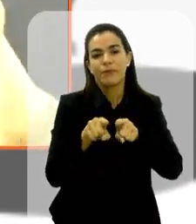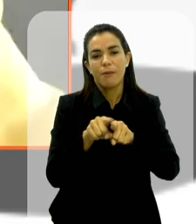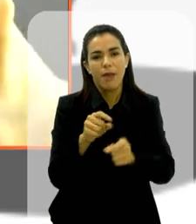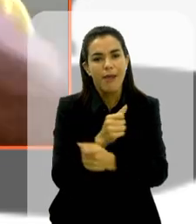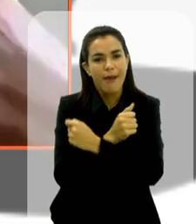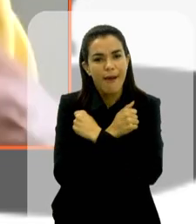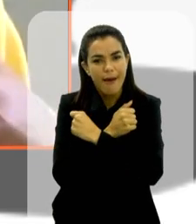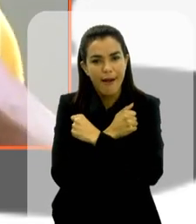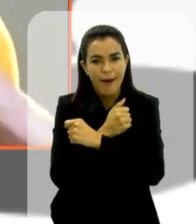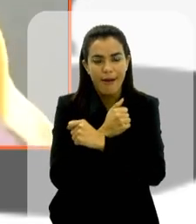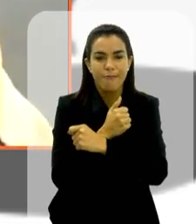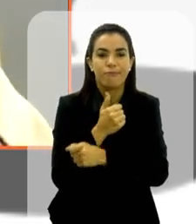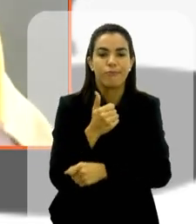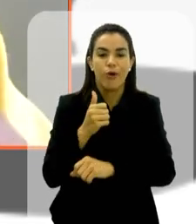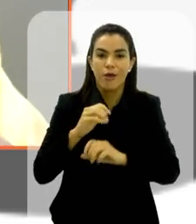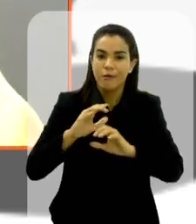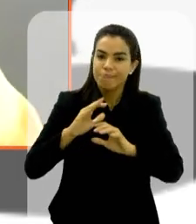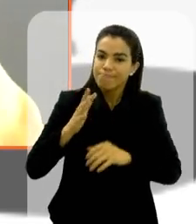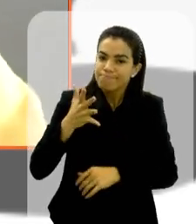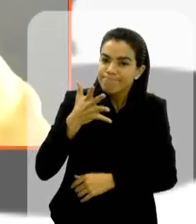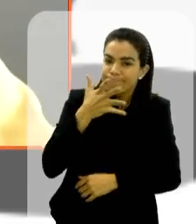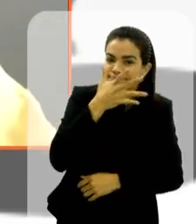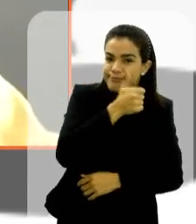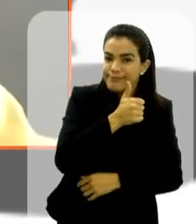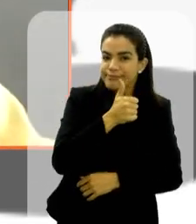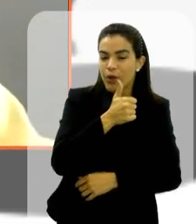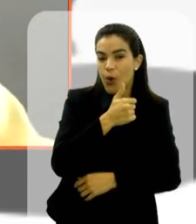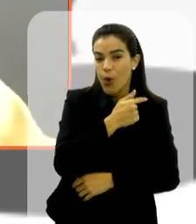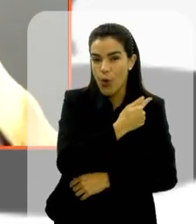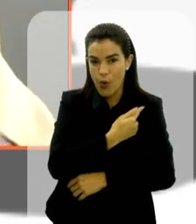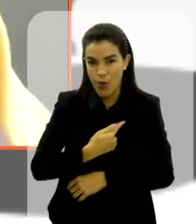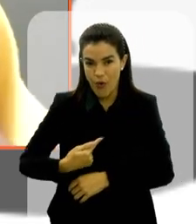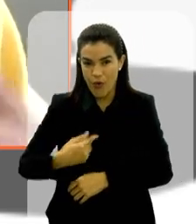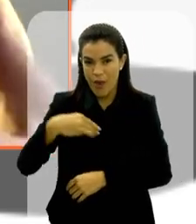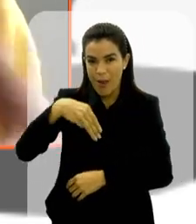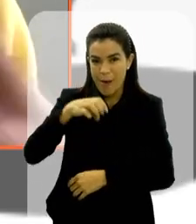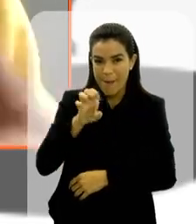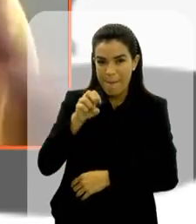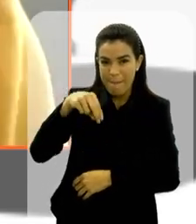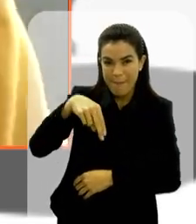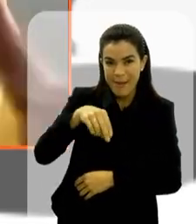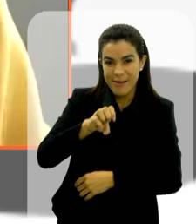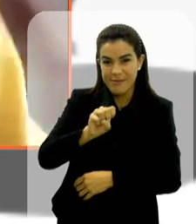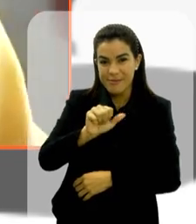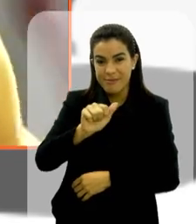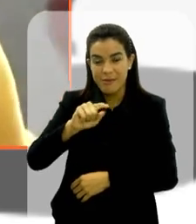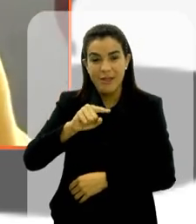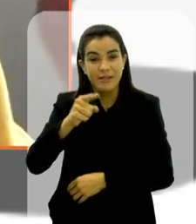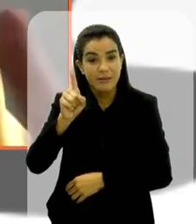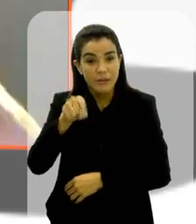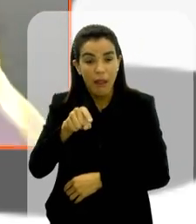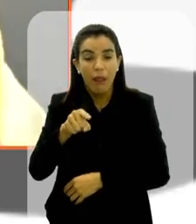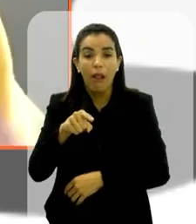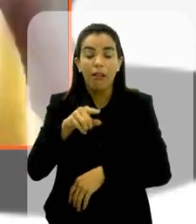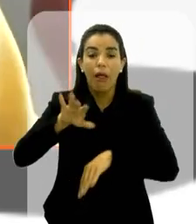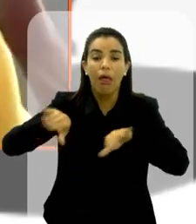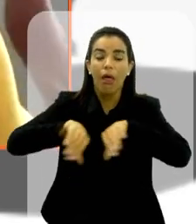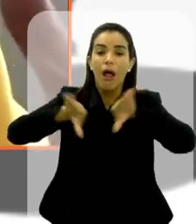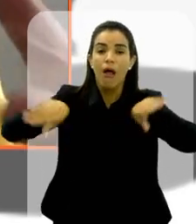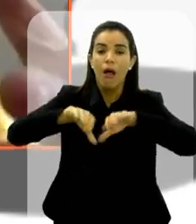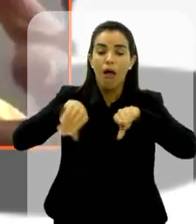Araribóia salvou o governador Salvador Correia de Sá, salvou que estava morrendo afogado, ele foi